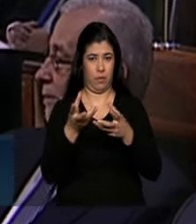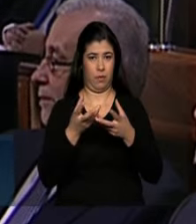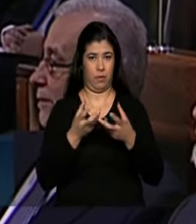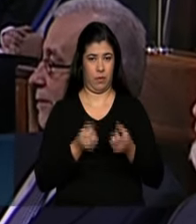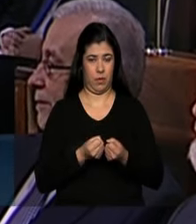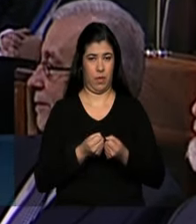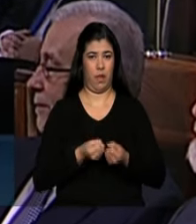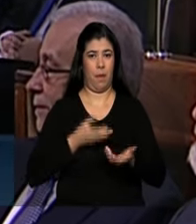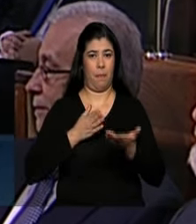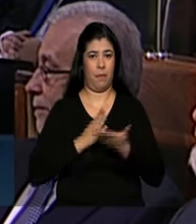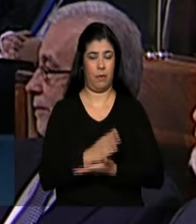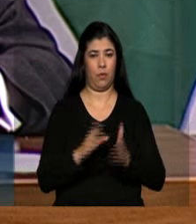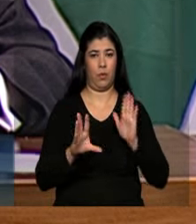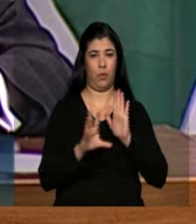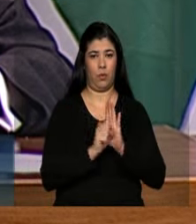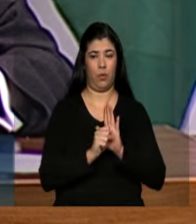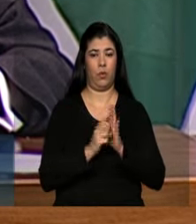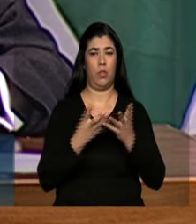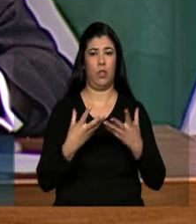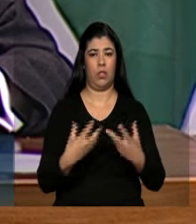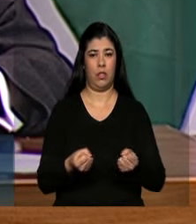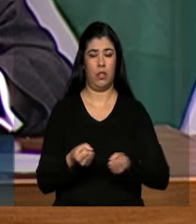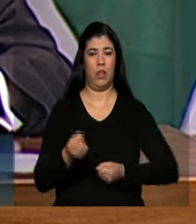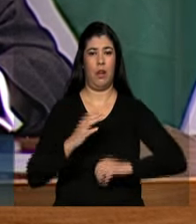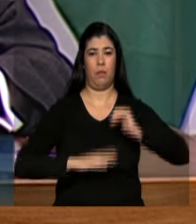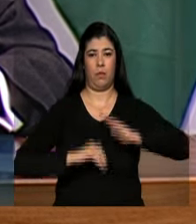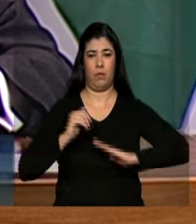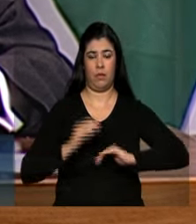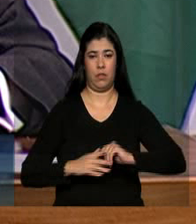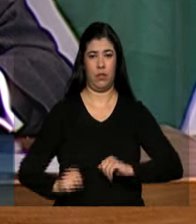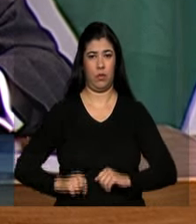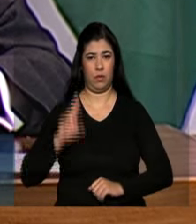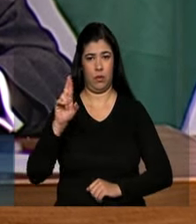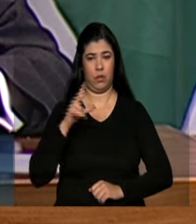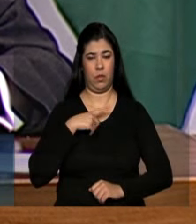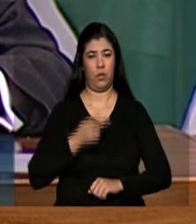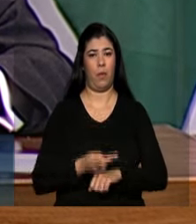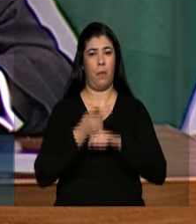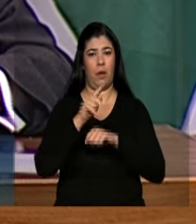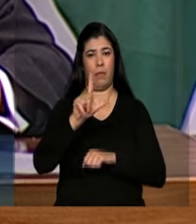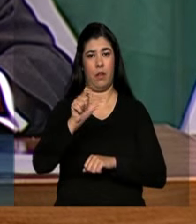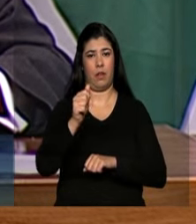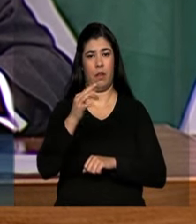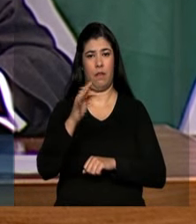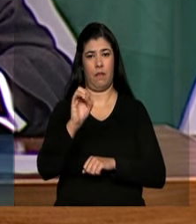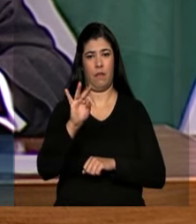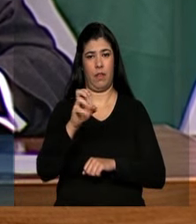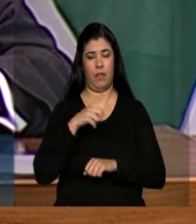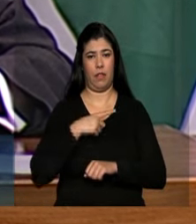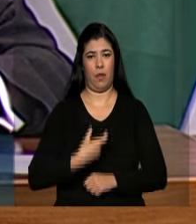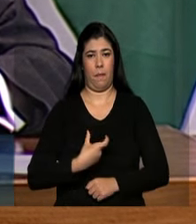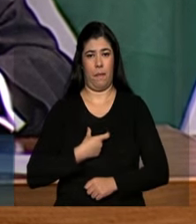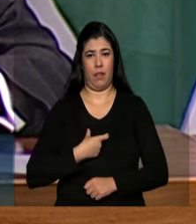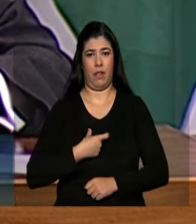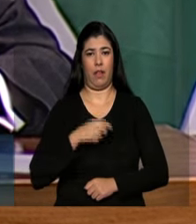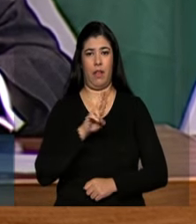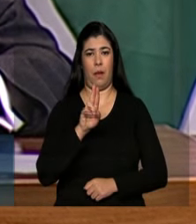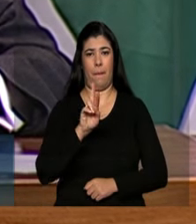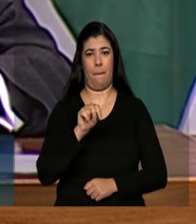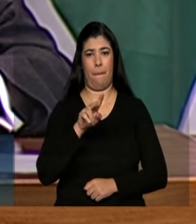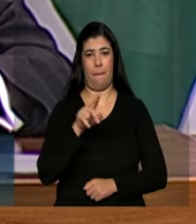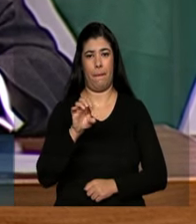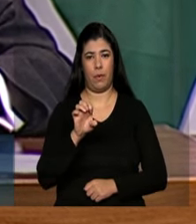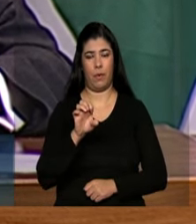no concurso de admissão à carreira de diplomata de dois, recebe o prêmio Lafayette Carvalho e Silva, medalha de bronze, o